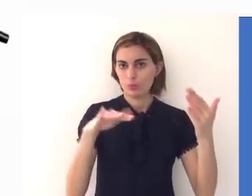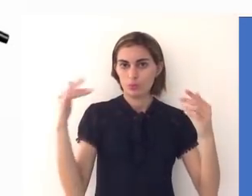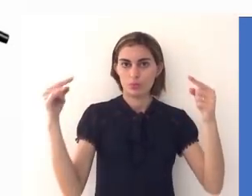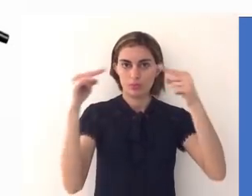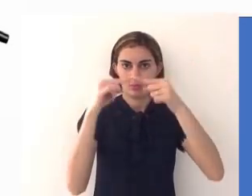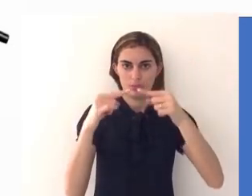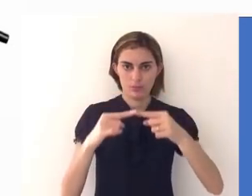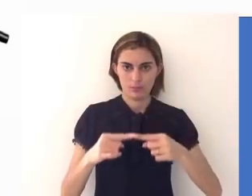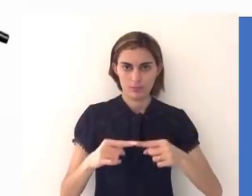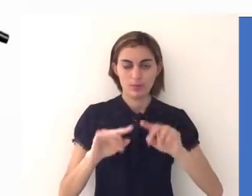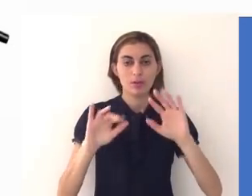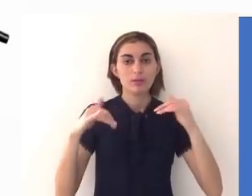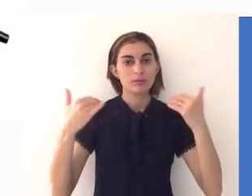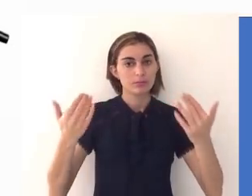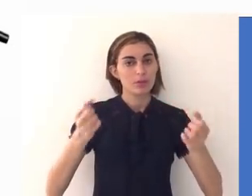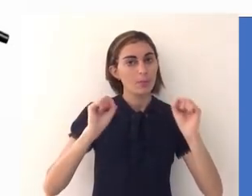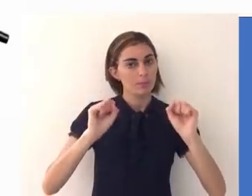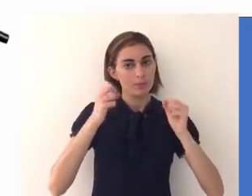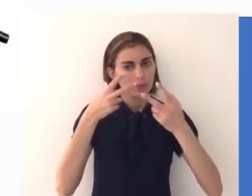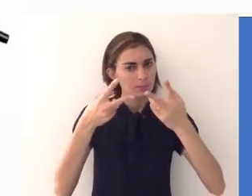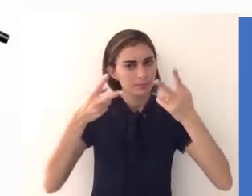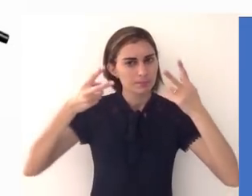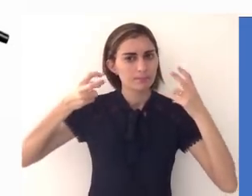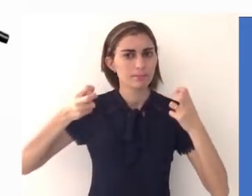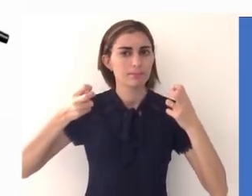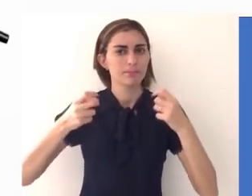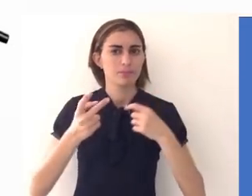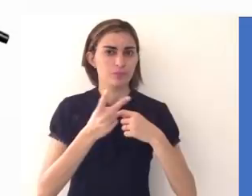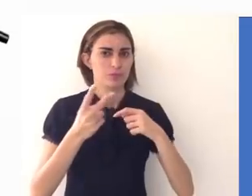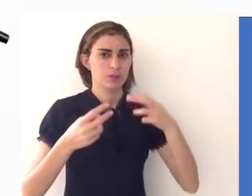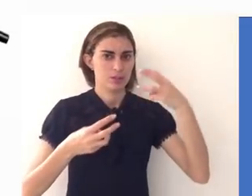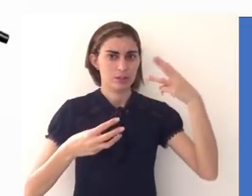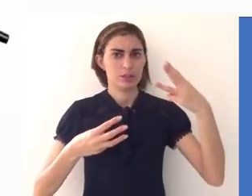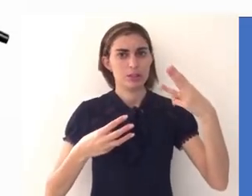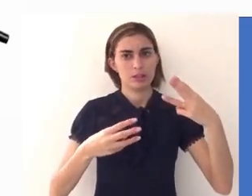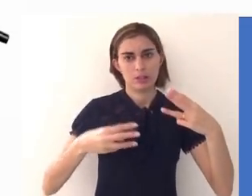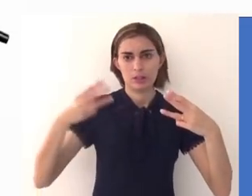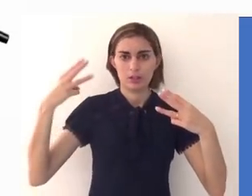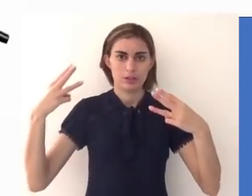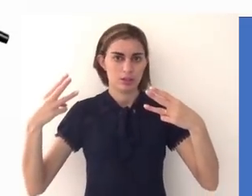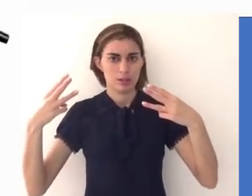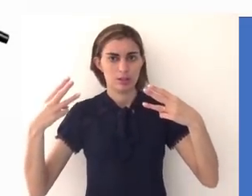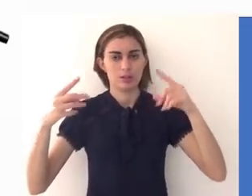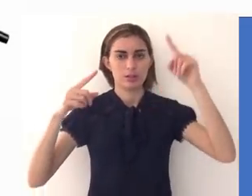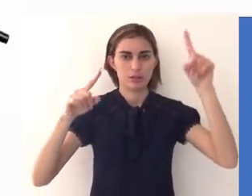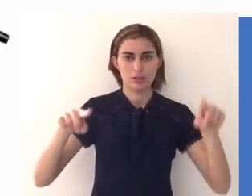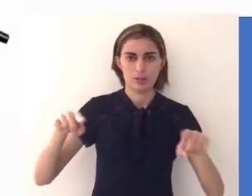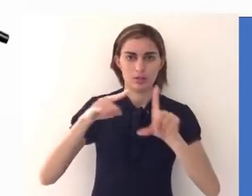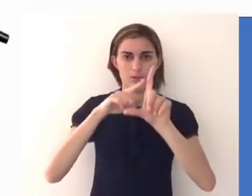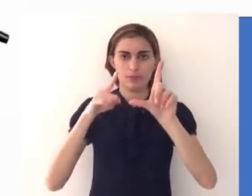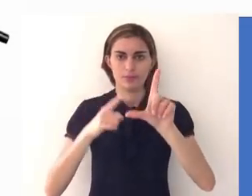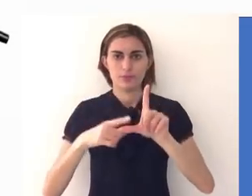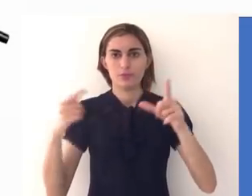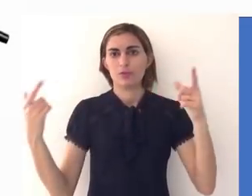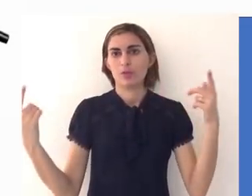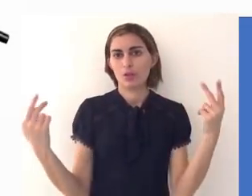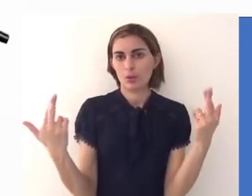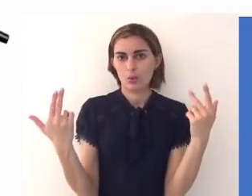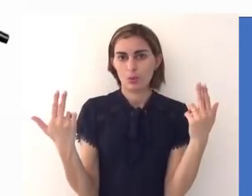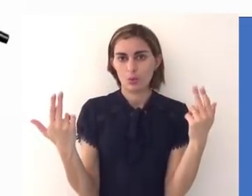estão associados. Então, podemos perceber que 3 lados e 3 ângulos são,